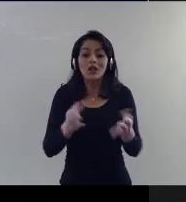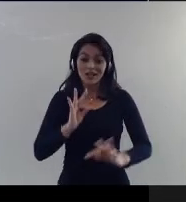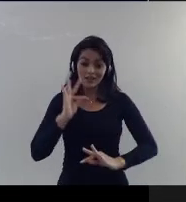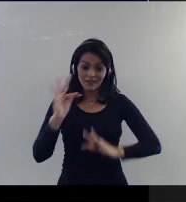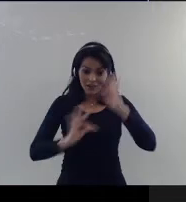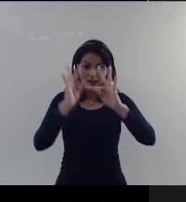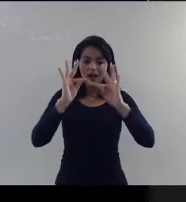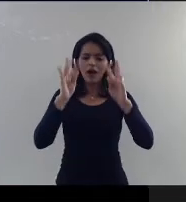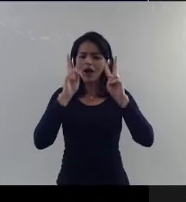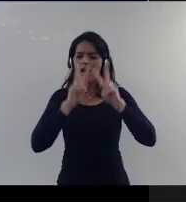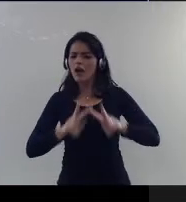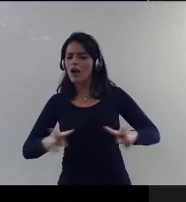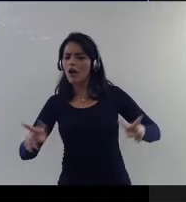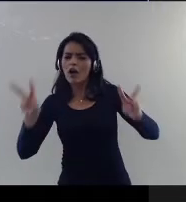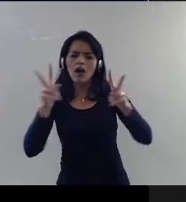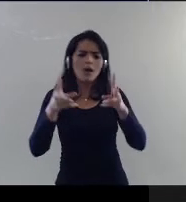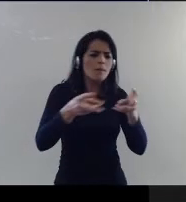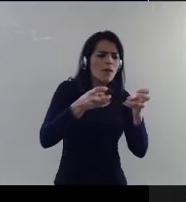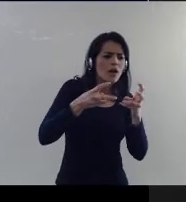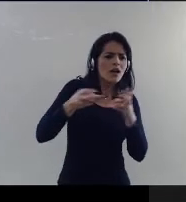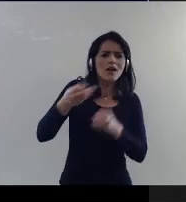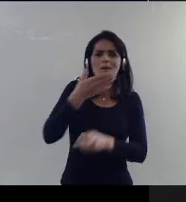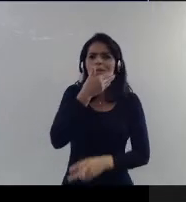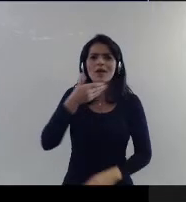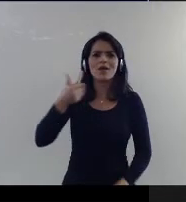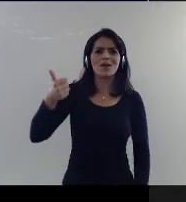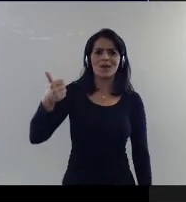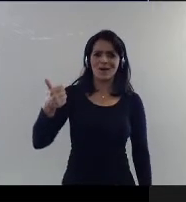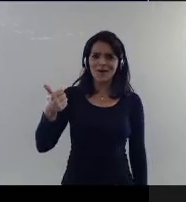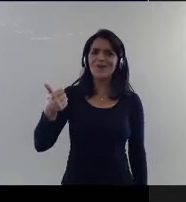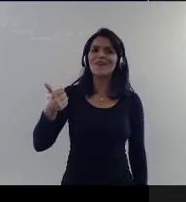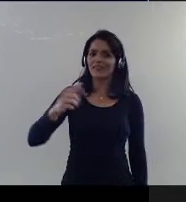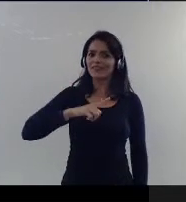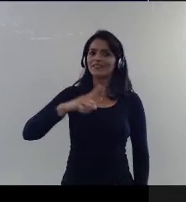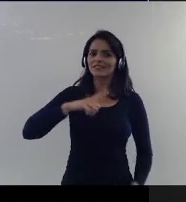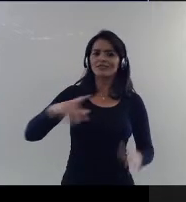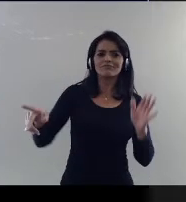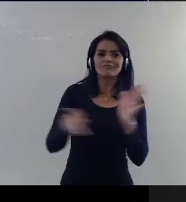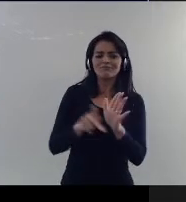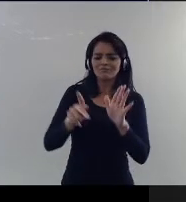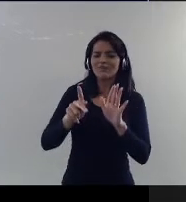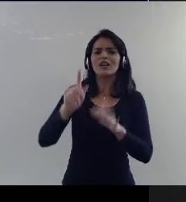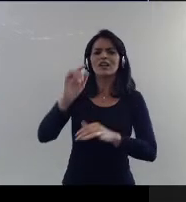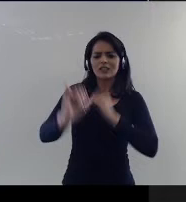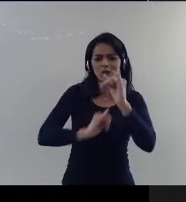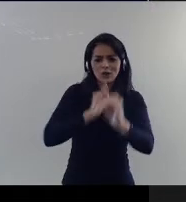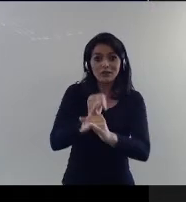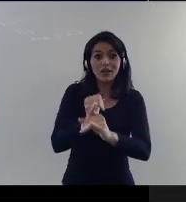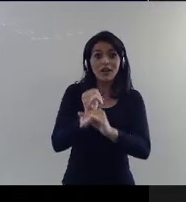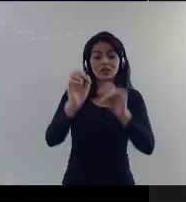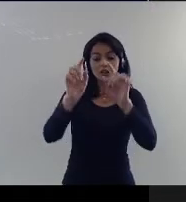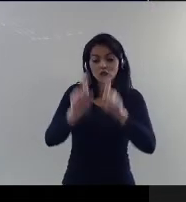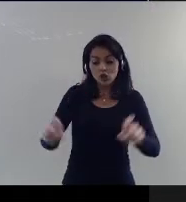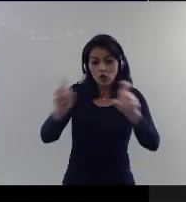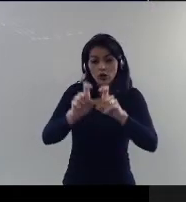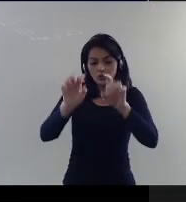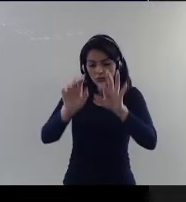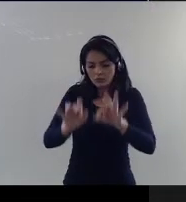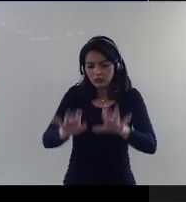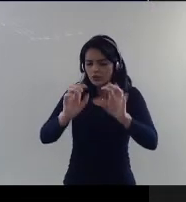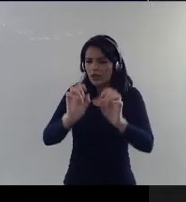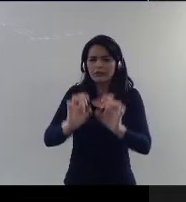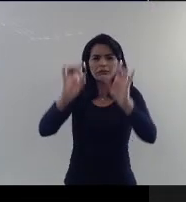consegue enxergar, né, muito melhor, né, a gente tem um exame, uma tomografia computadorizada aí, de uma